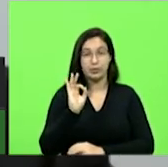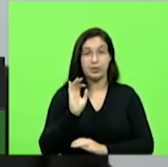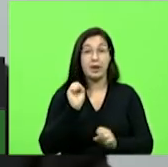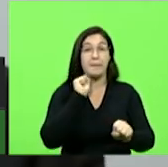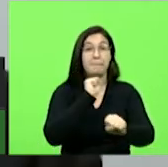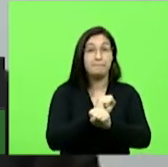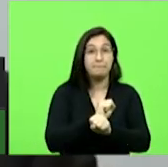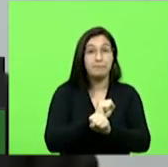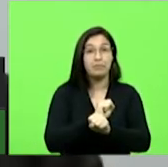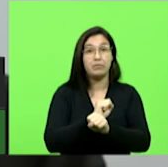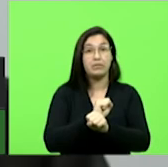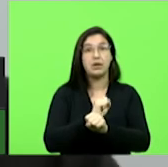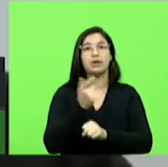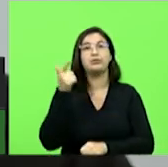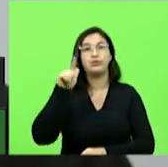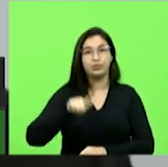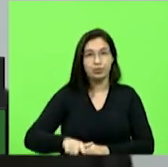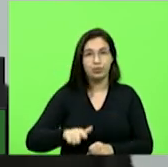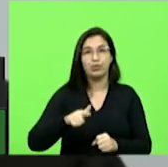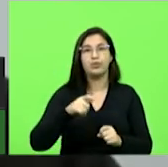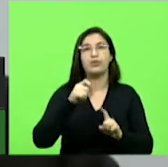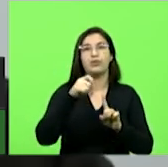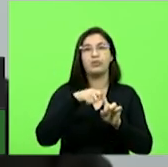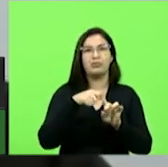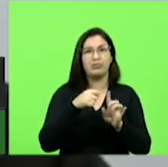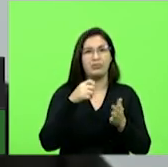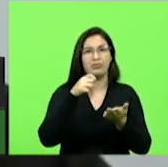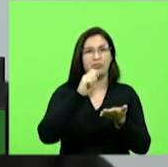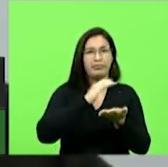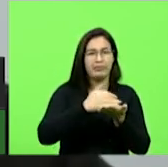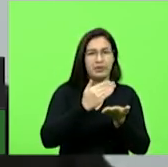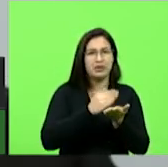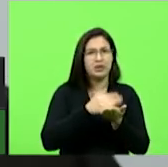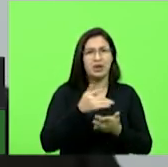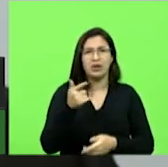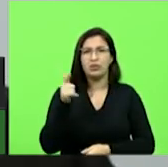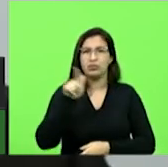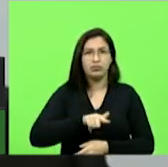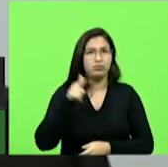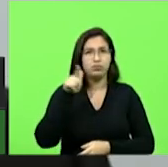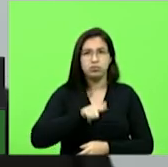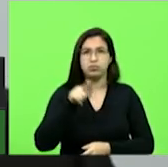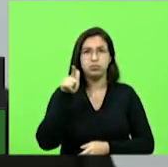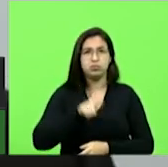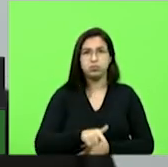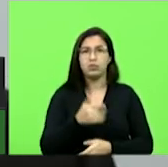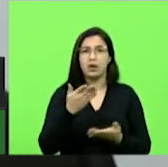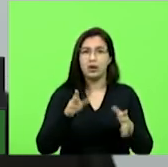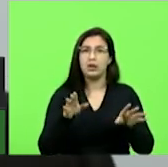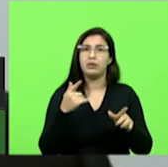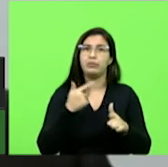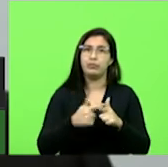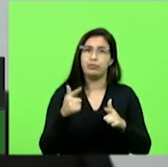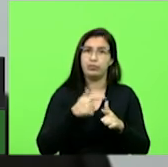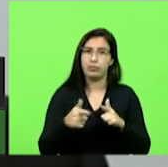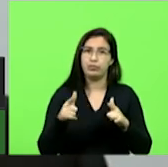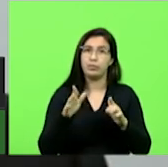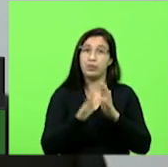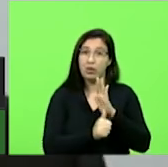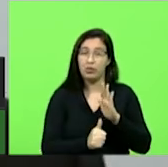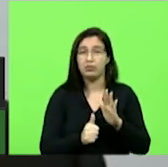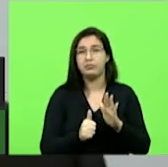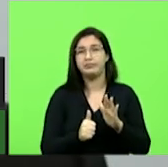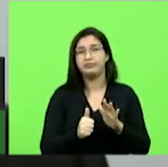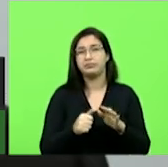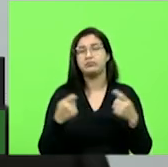ele vai fazer um novo parcelamento, aí ele tem que pagar mais. Então, ele toda hora está sendo explorado, aniquilado. Então, nós precisamos sim dar